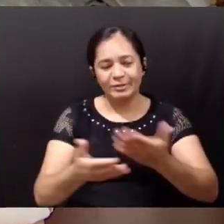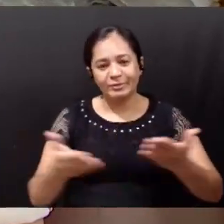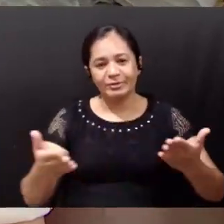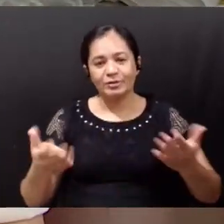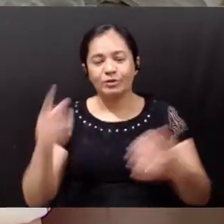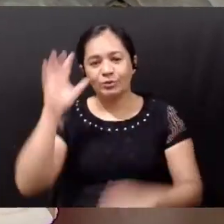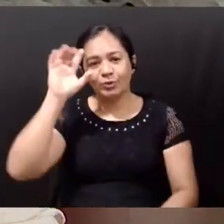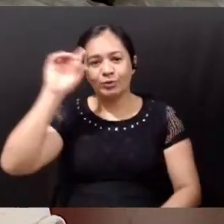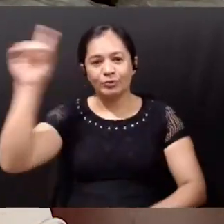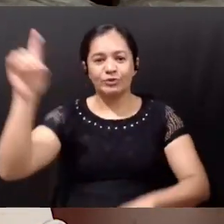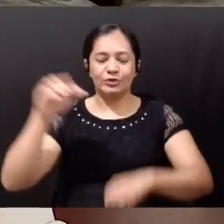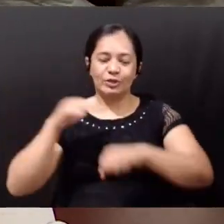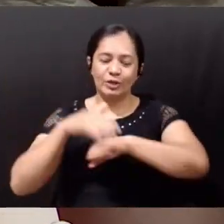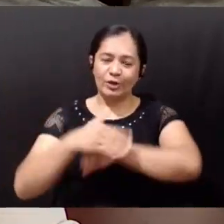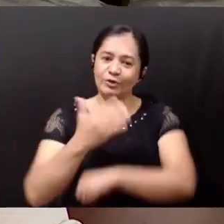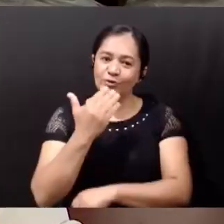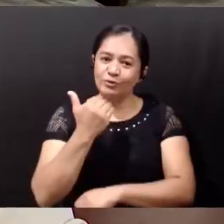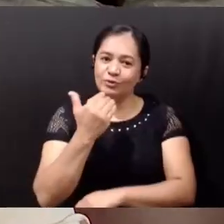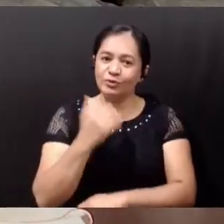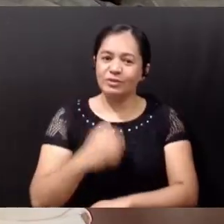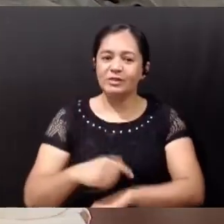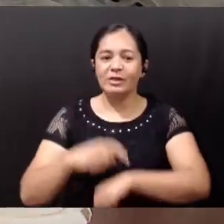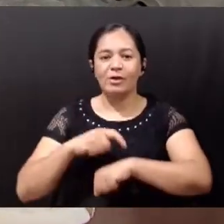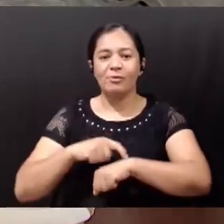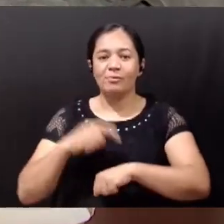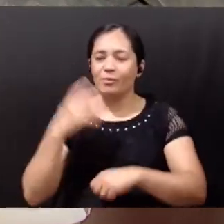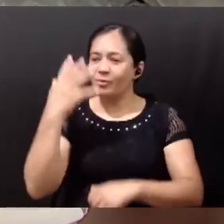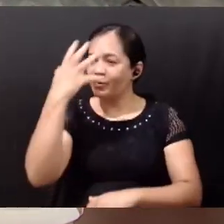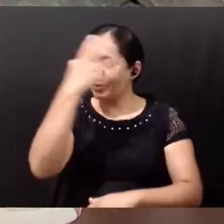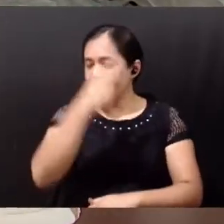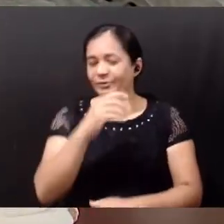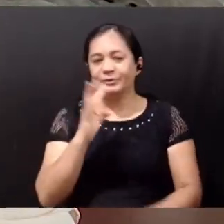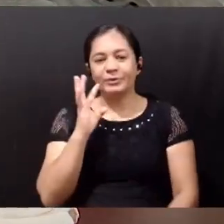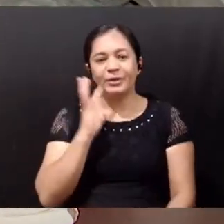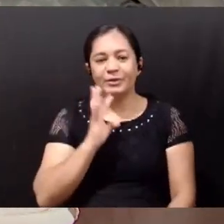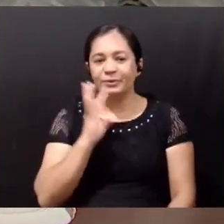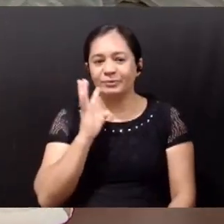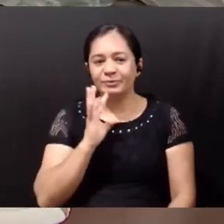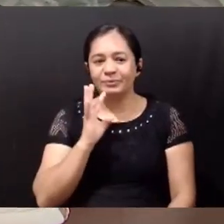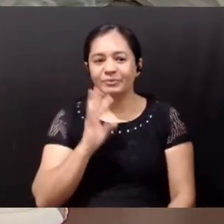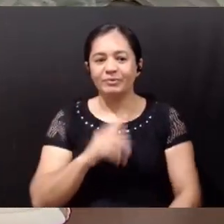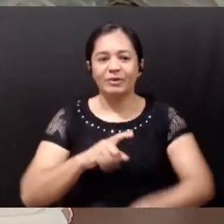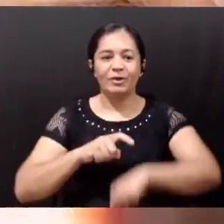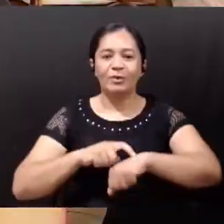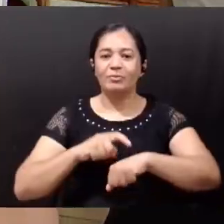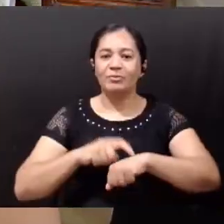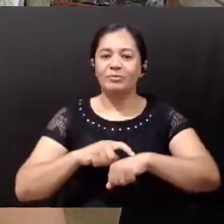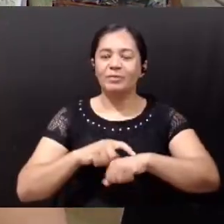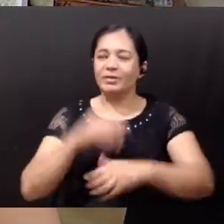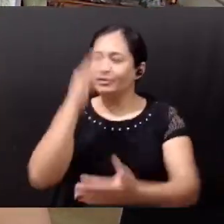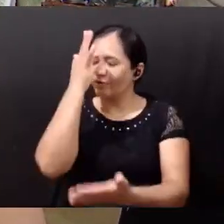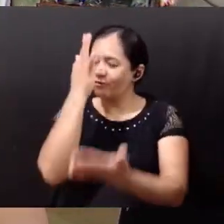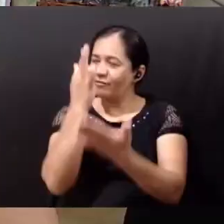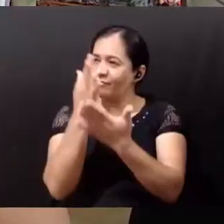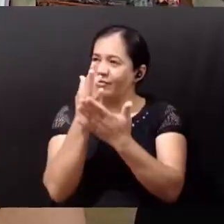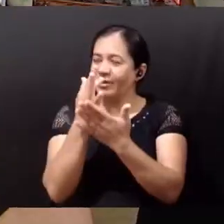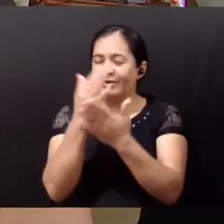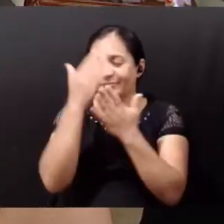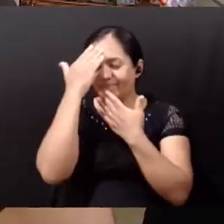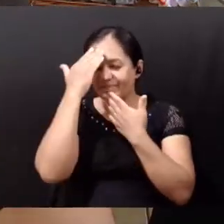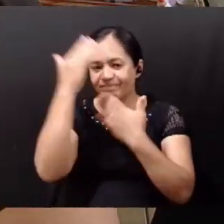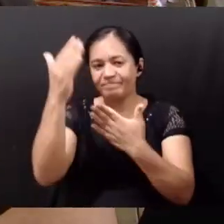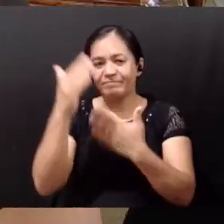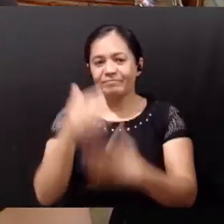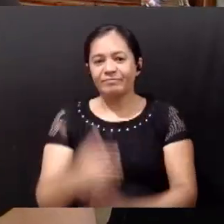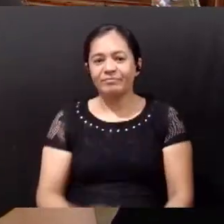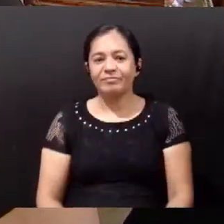um momento muito lindo, muito bacana, e um momento assim cheio de fé e gratidão. Eu vim de uma situação, né,